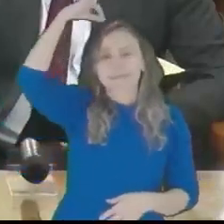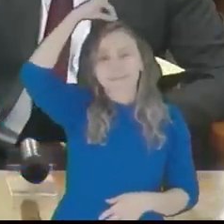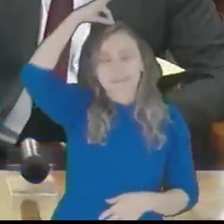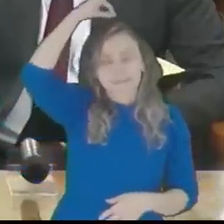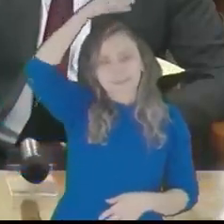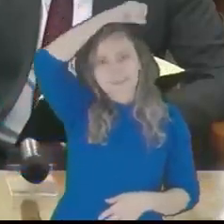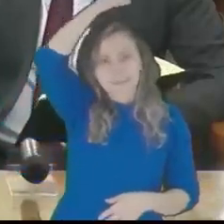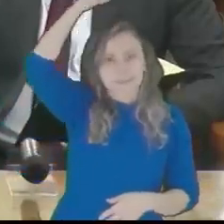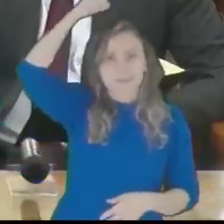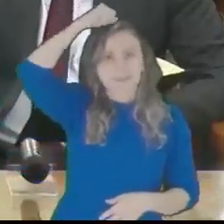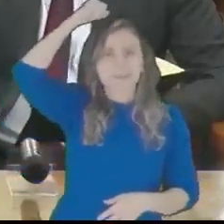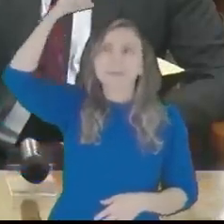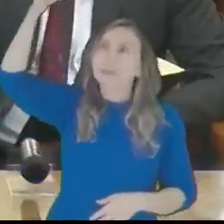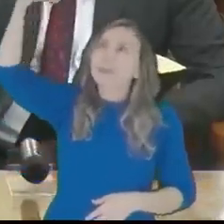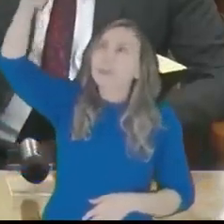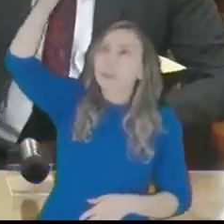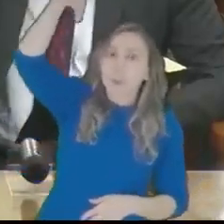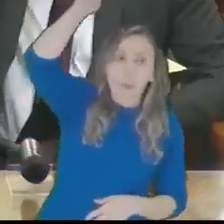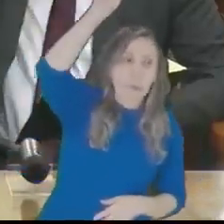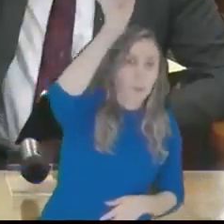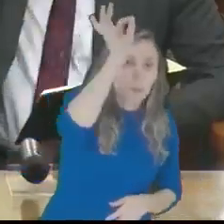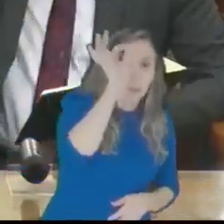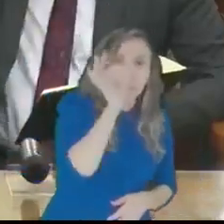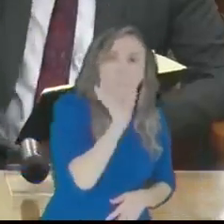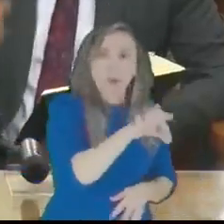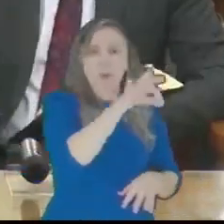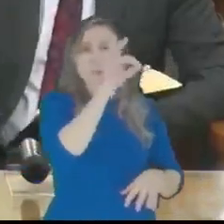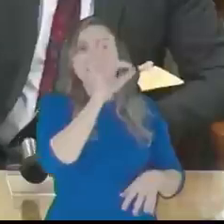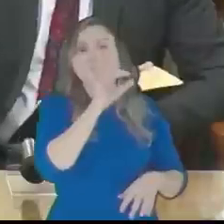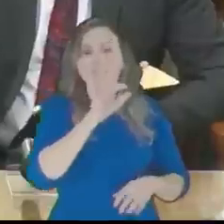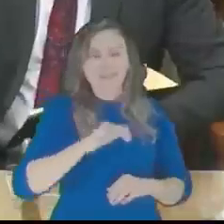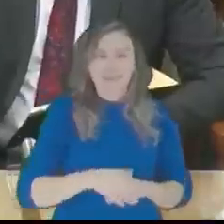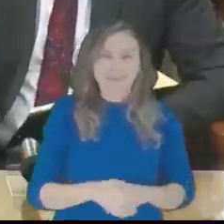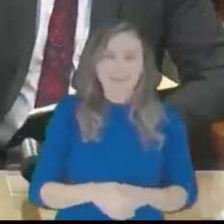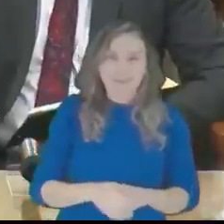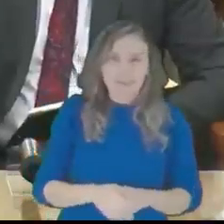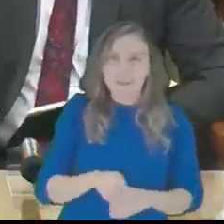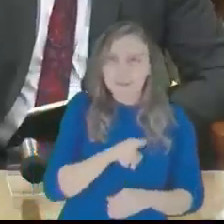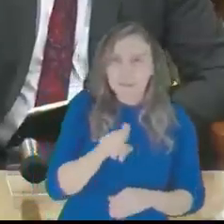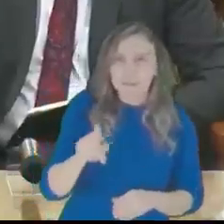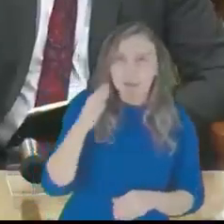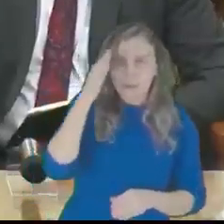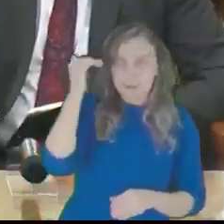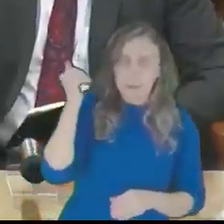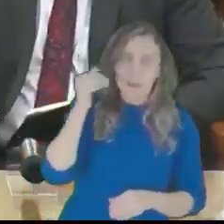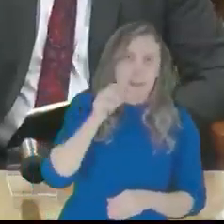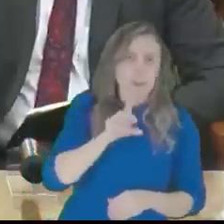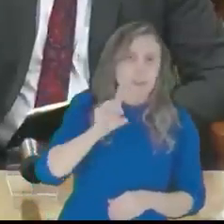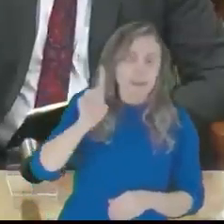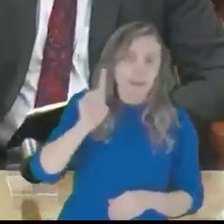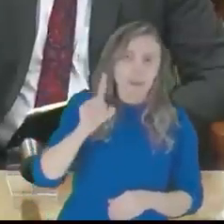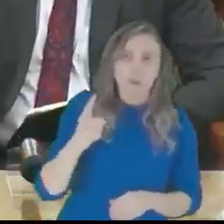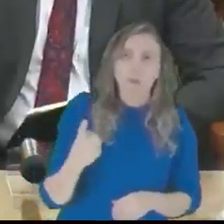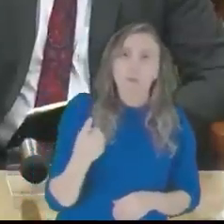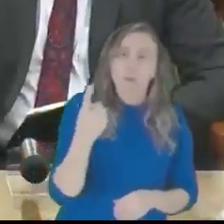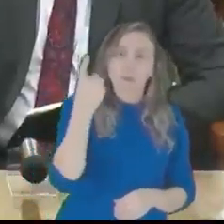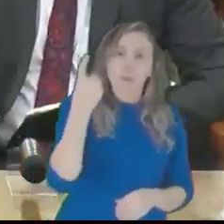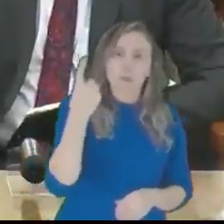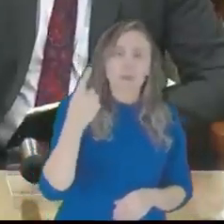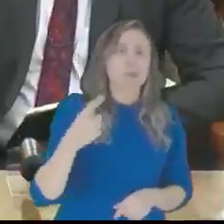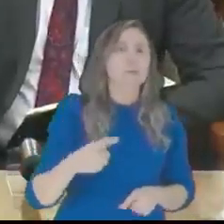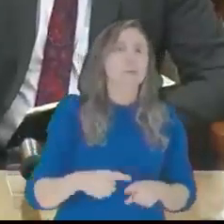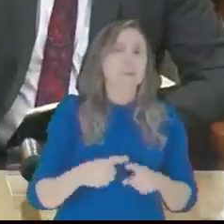Espírito Santo. Os irmãos sabem que Deus é um Deus só, mas esse Deus, ele